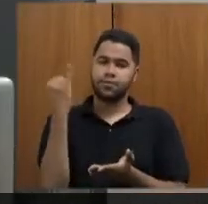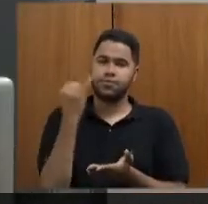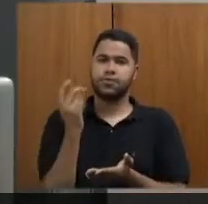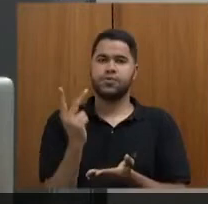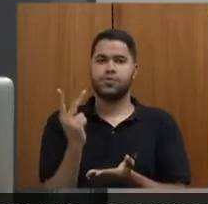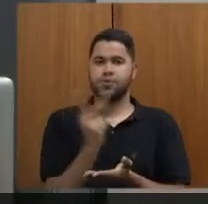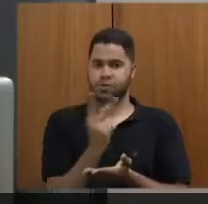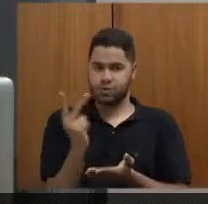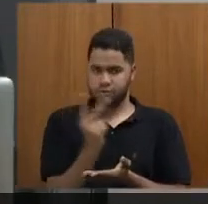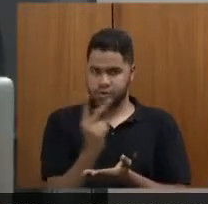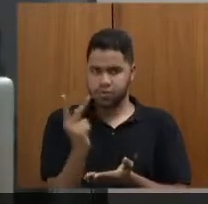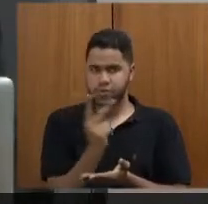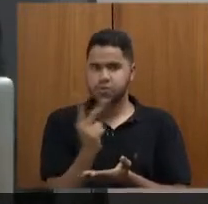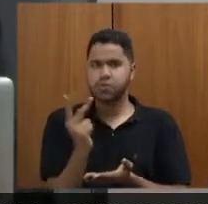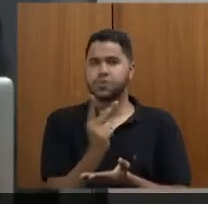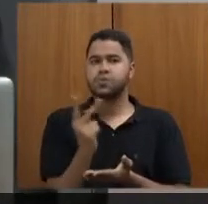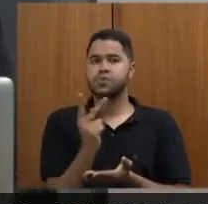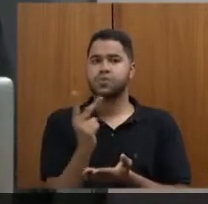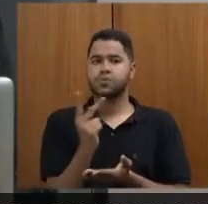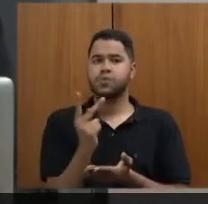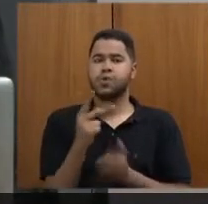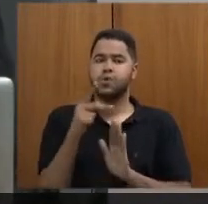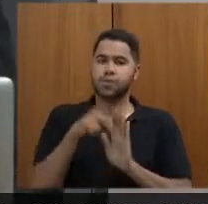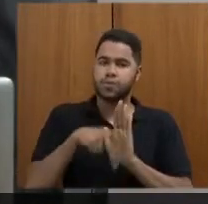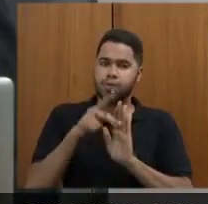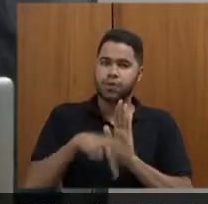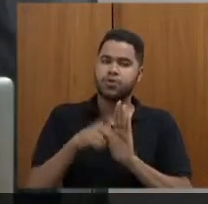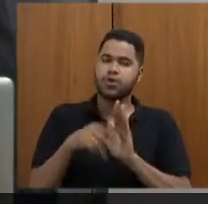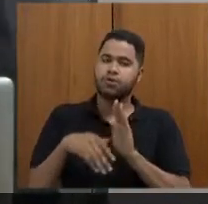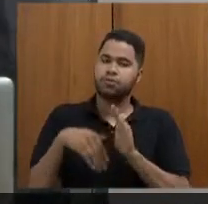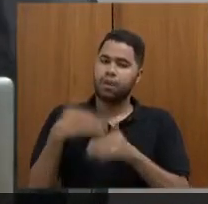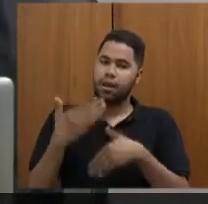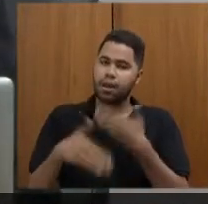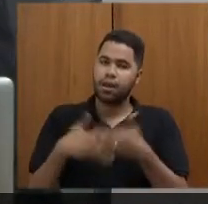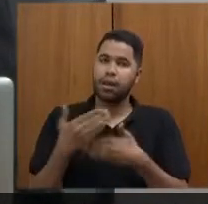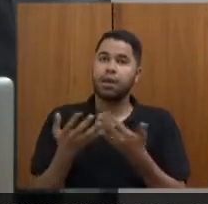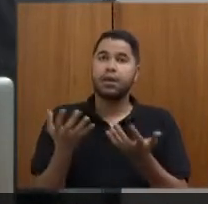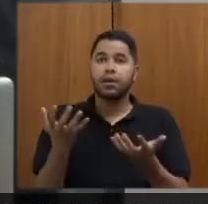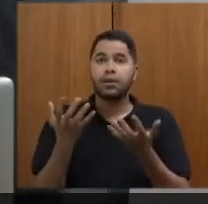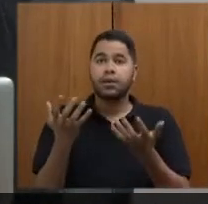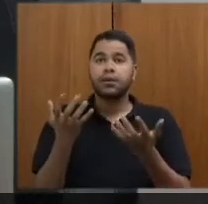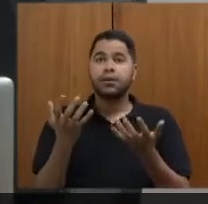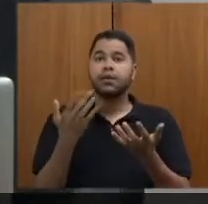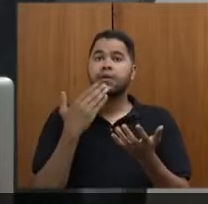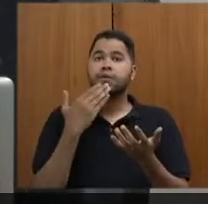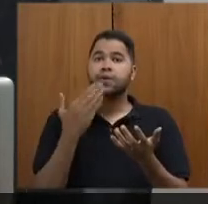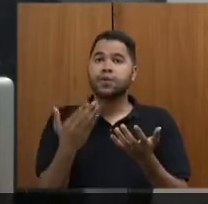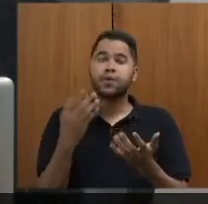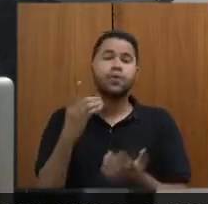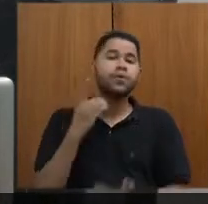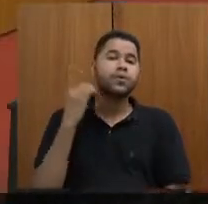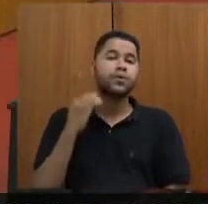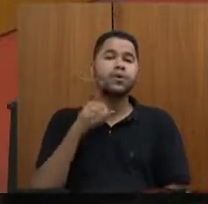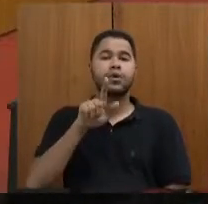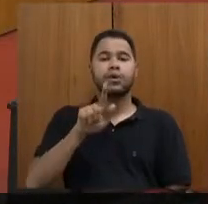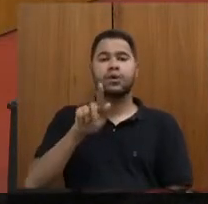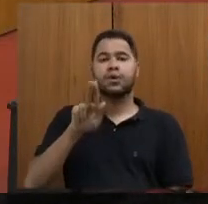duas, desses dois projetos que avançaram. Quero aqui solicitar ao deputado Guilherme da